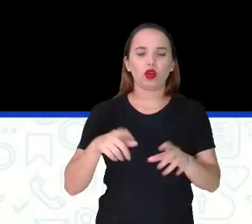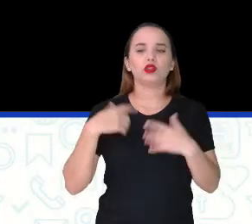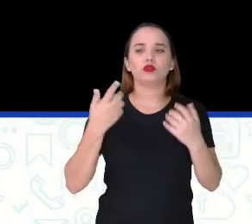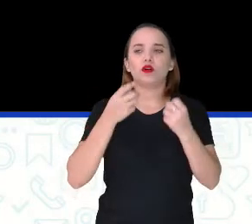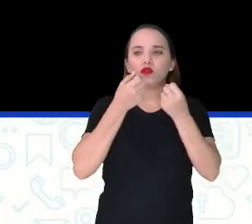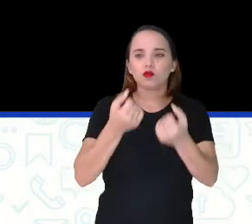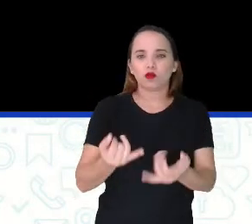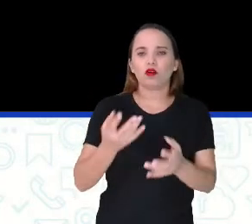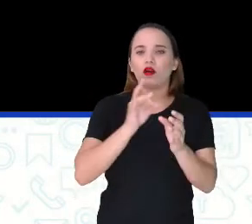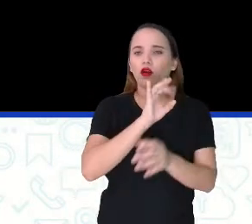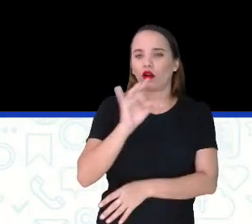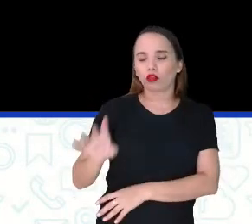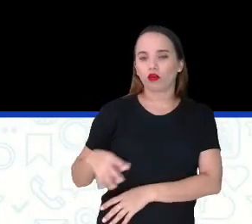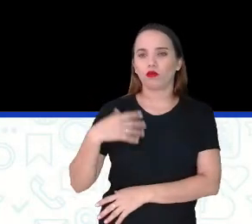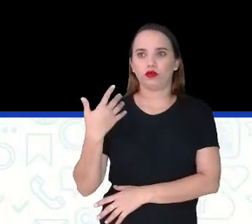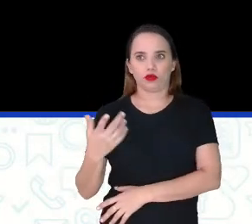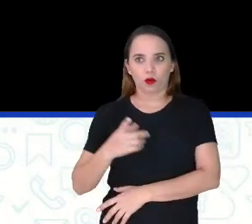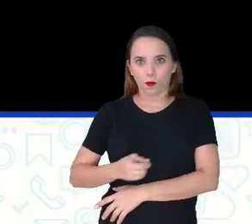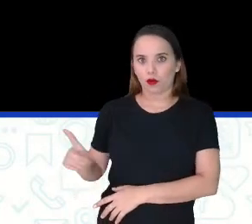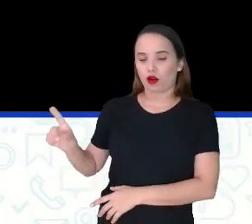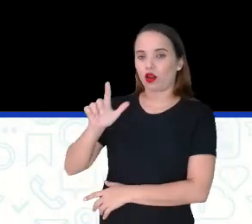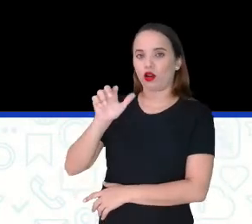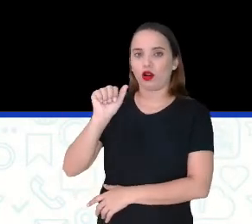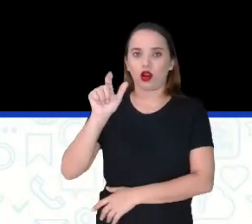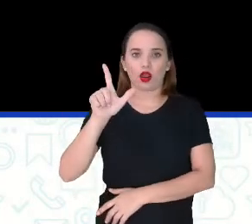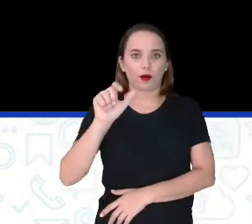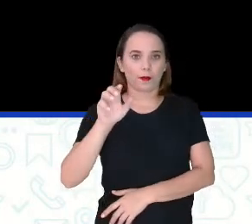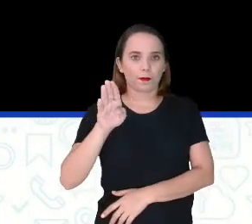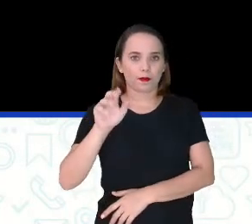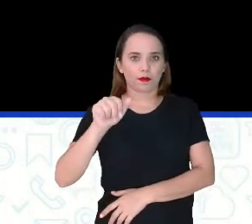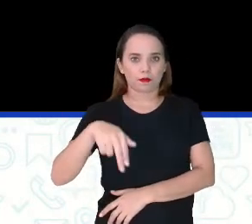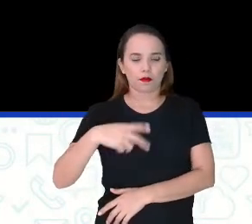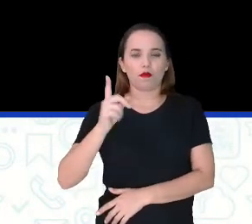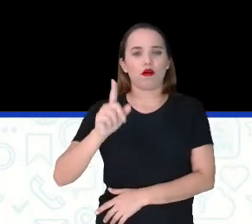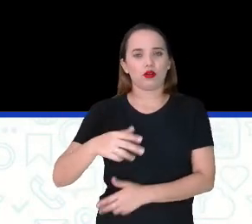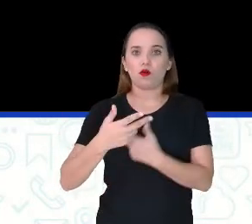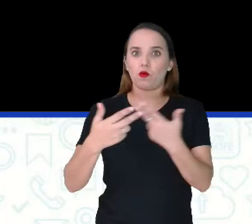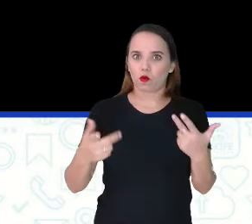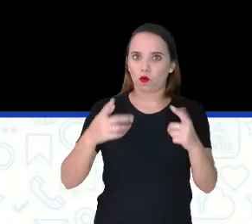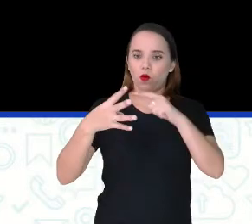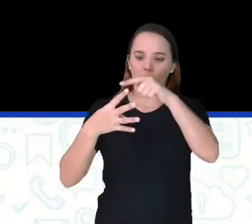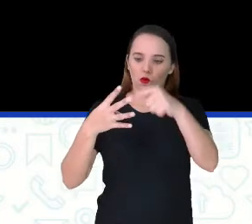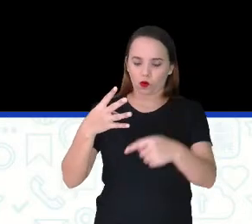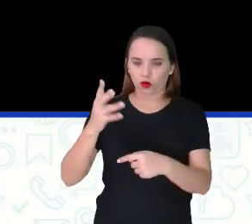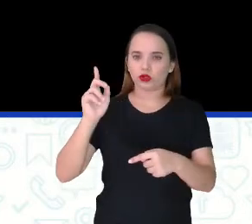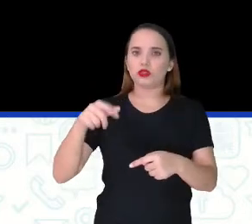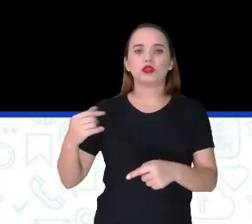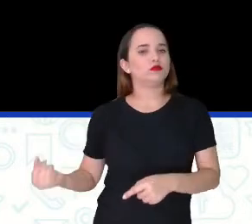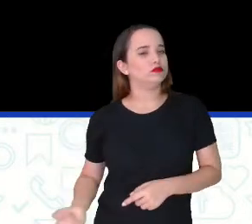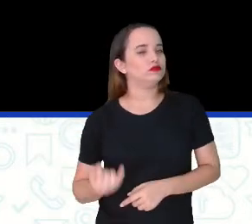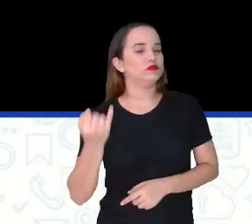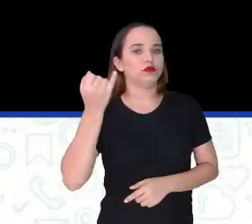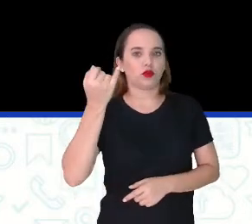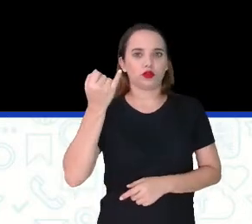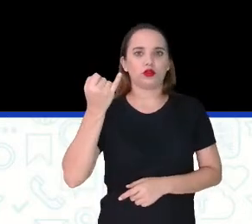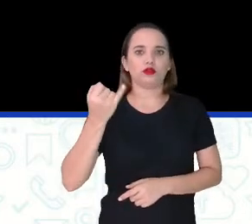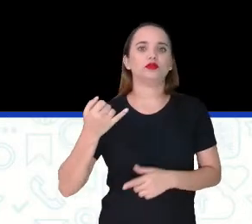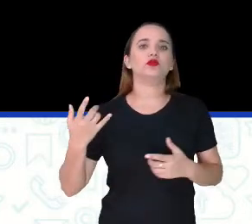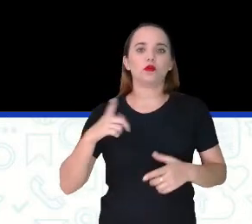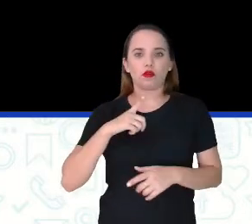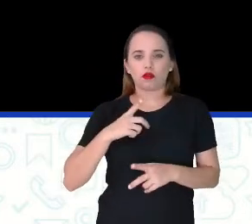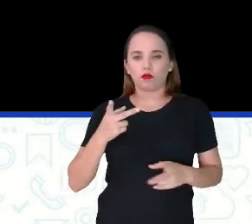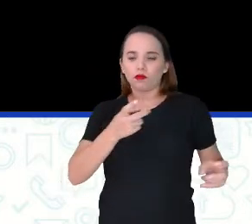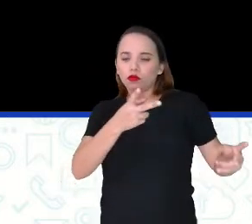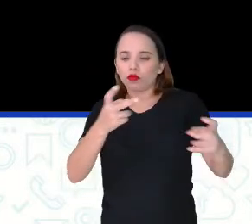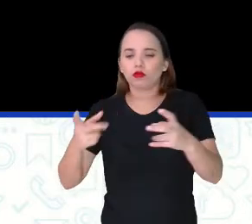E aí, para ele, esses elementos são fundamentais para que se possa ter uma imagem visual do movimento. Então veja, quando ele fala